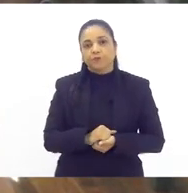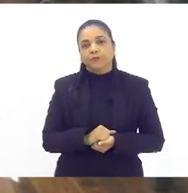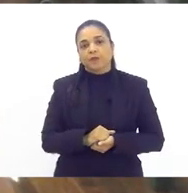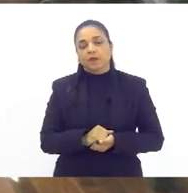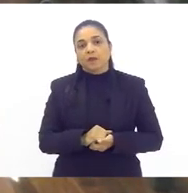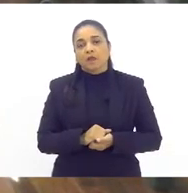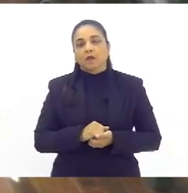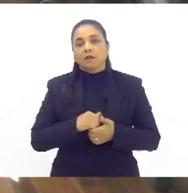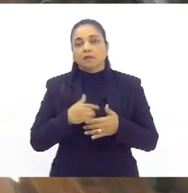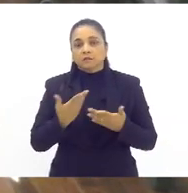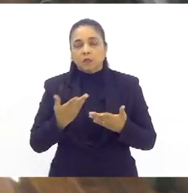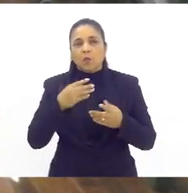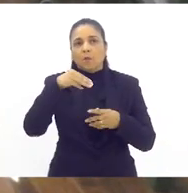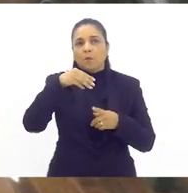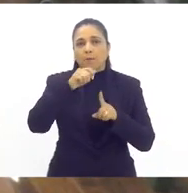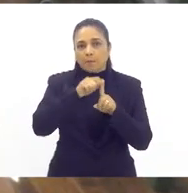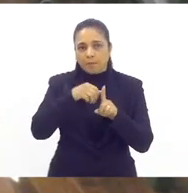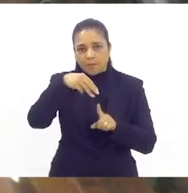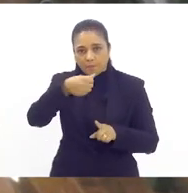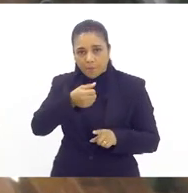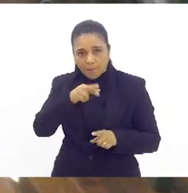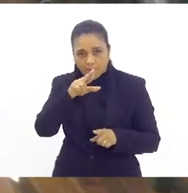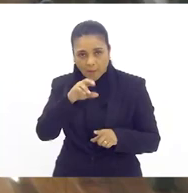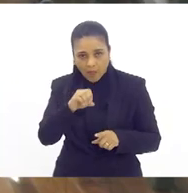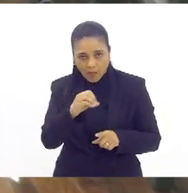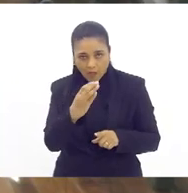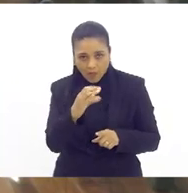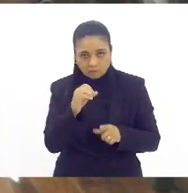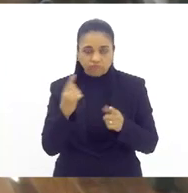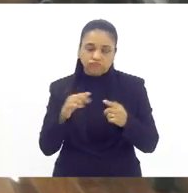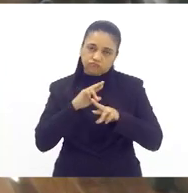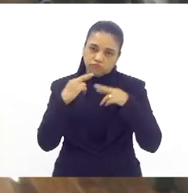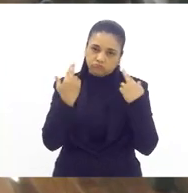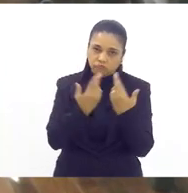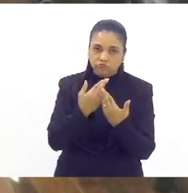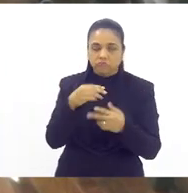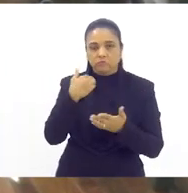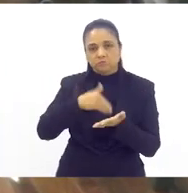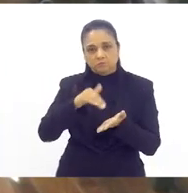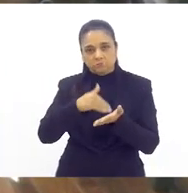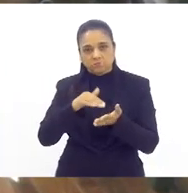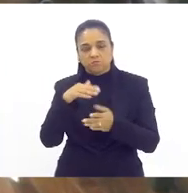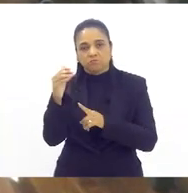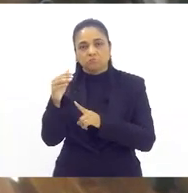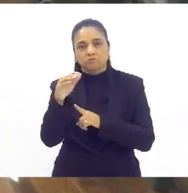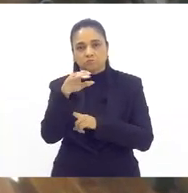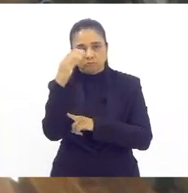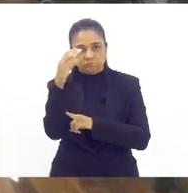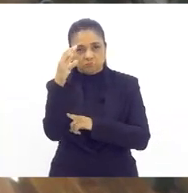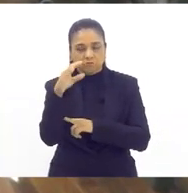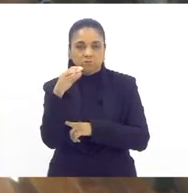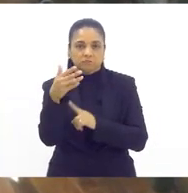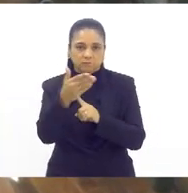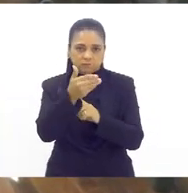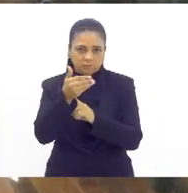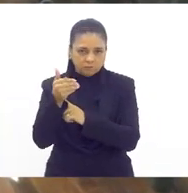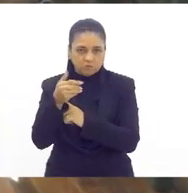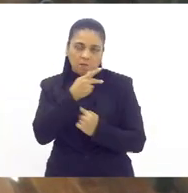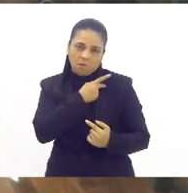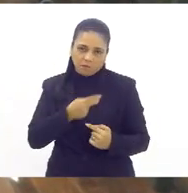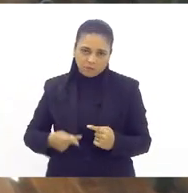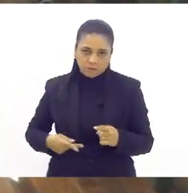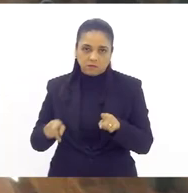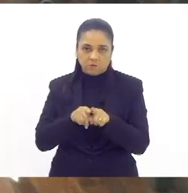nós em março né nos reunimos com o secretário de ciência e tecnologia e com a Presidenta da Faetec né enviando